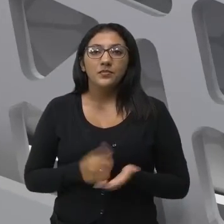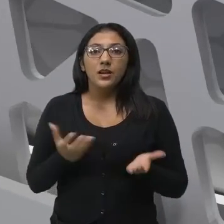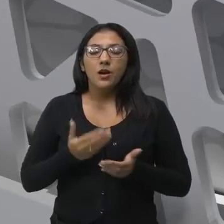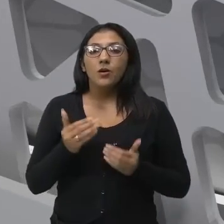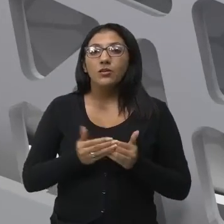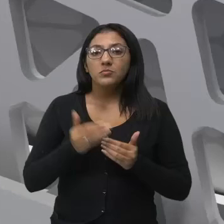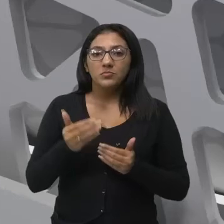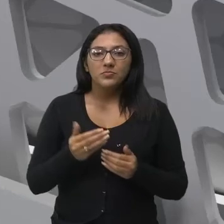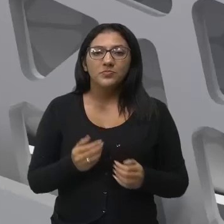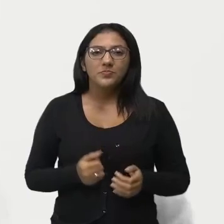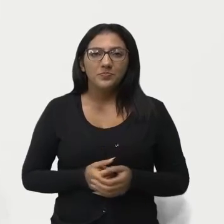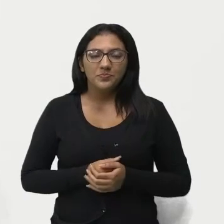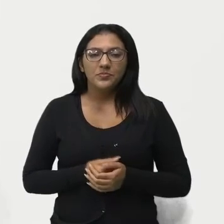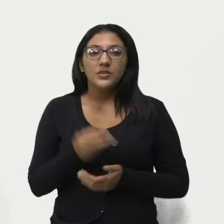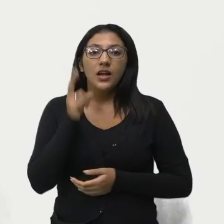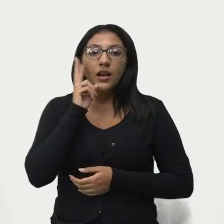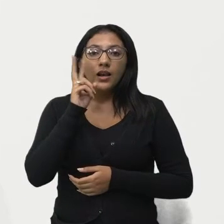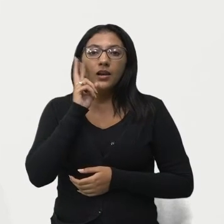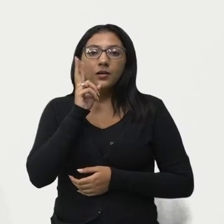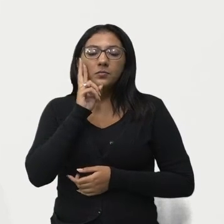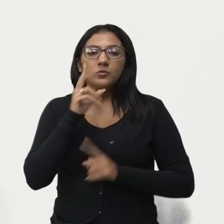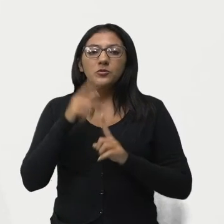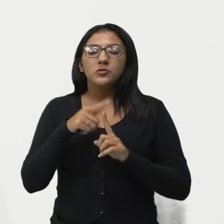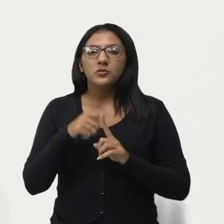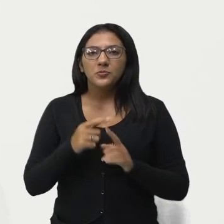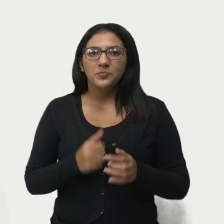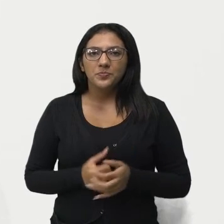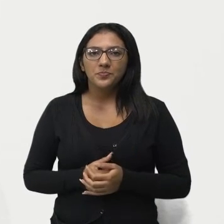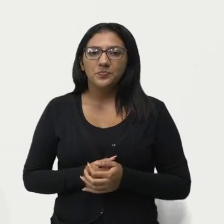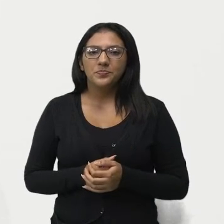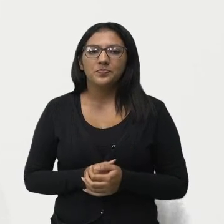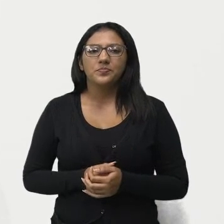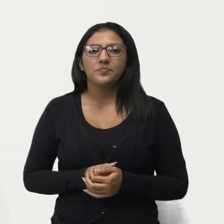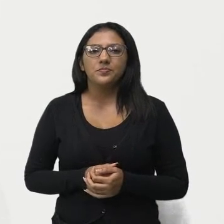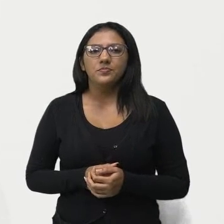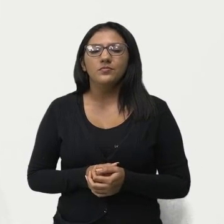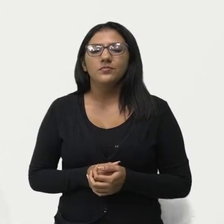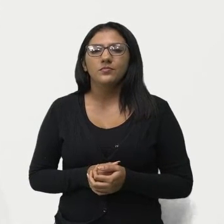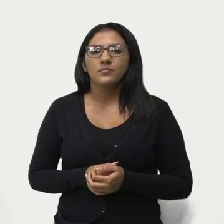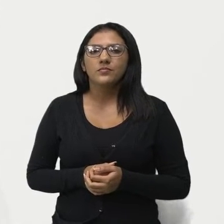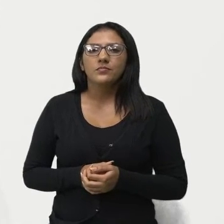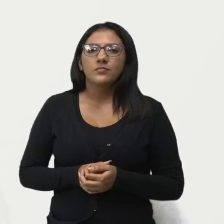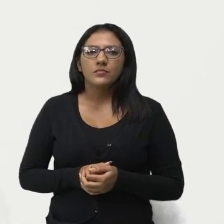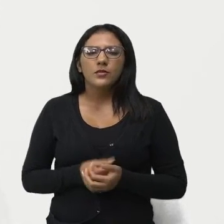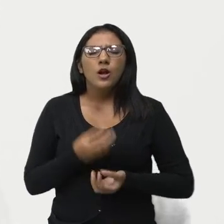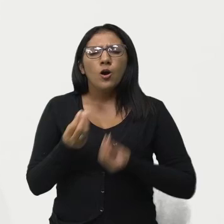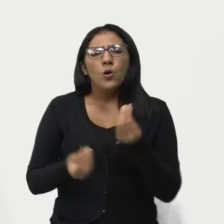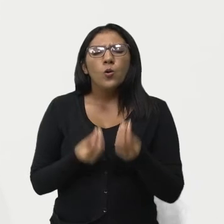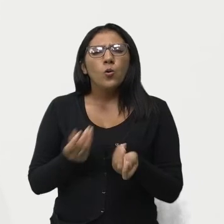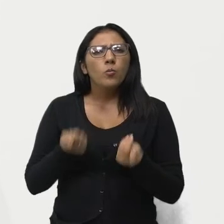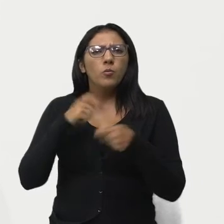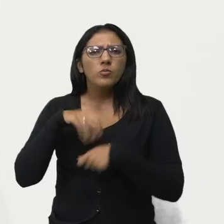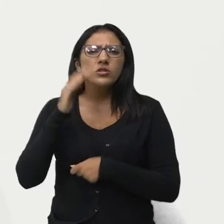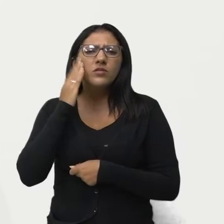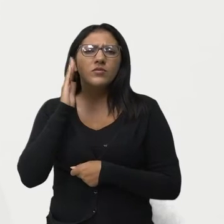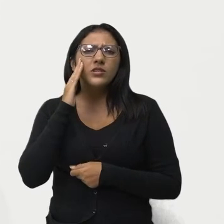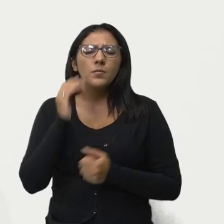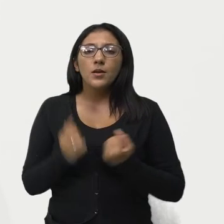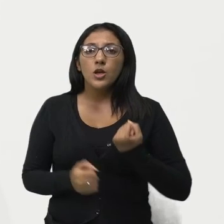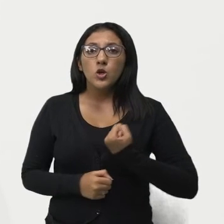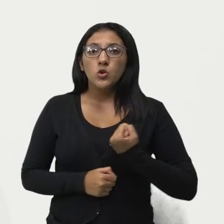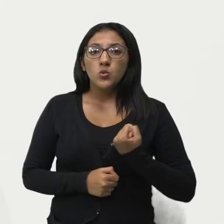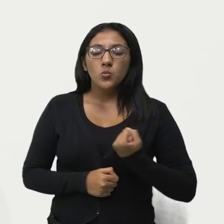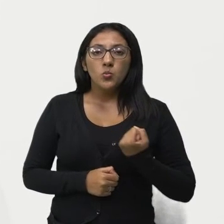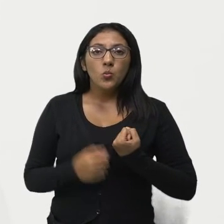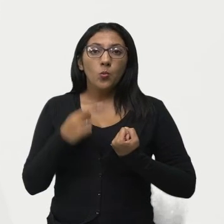seguir em frente aí, relembrando aí as nossas grandezas. Olha só, como saber se o número é